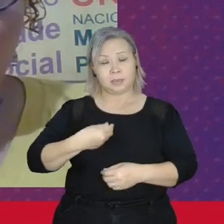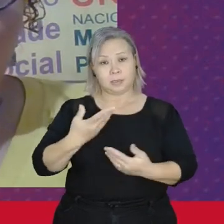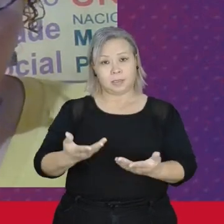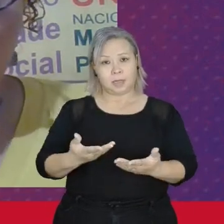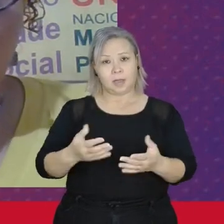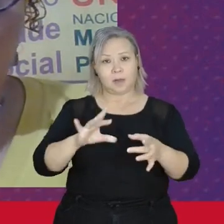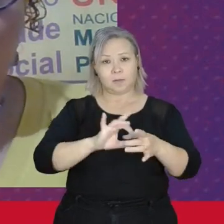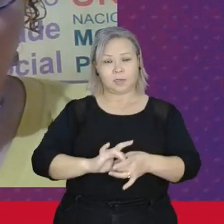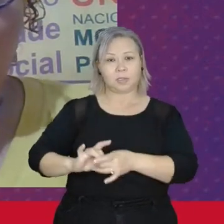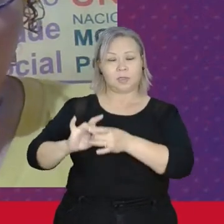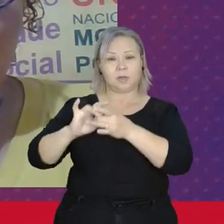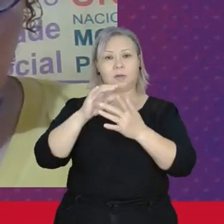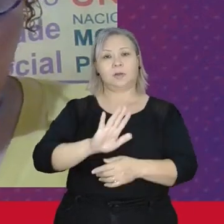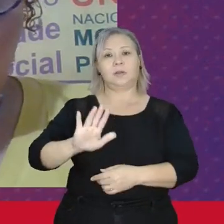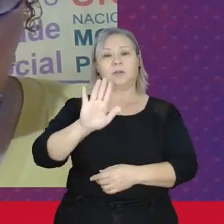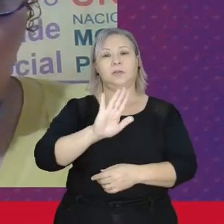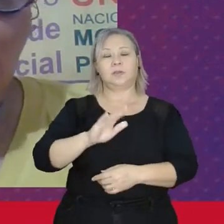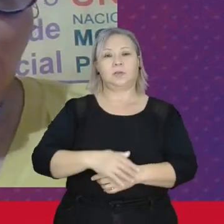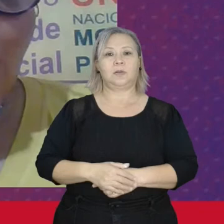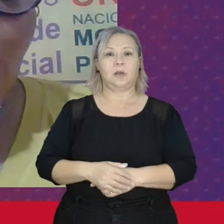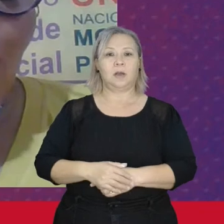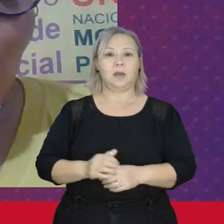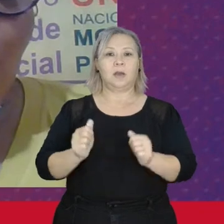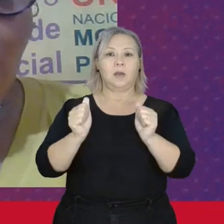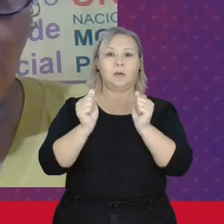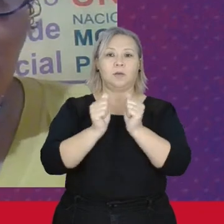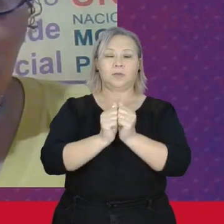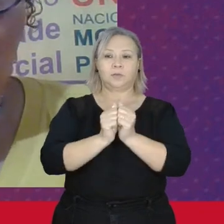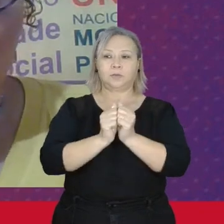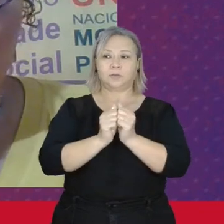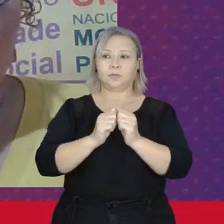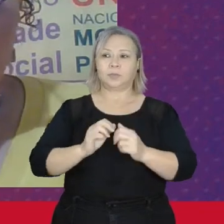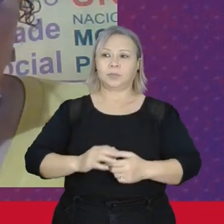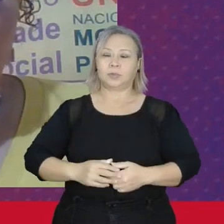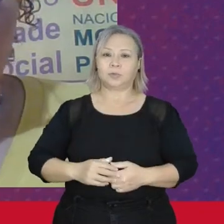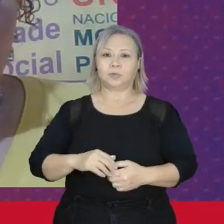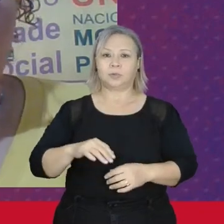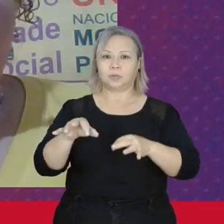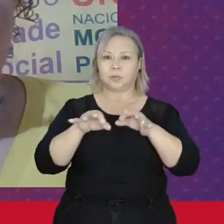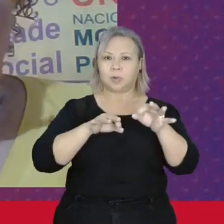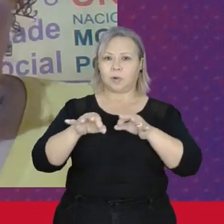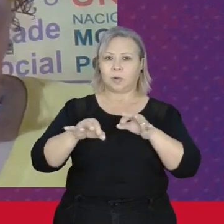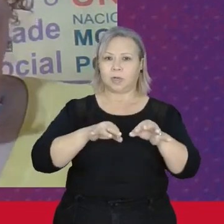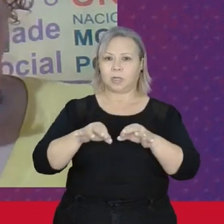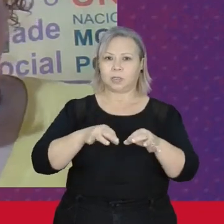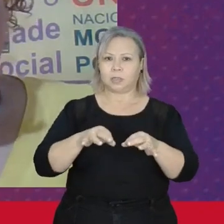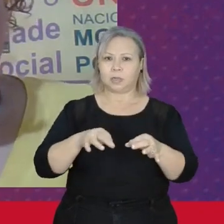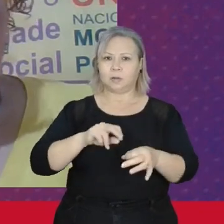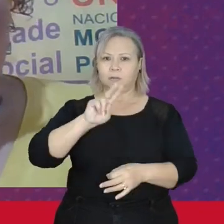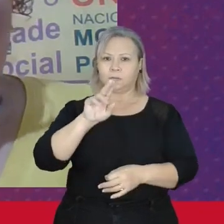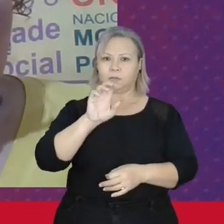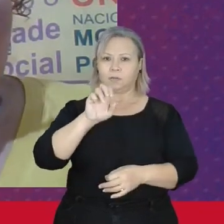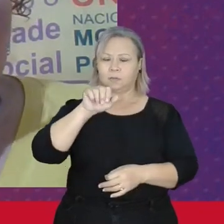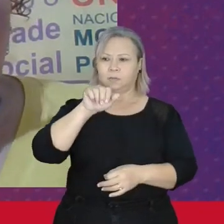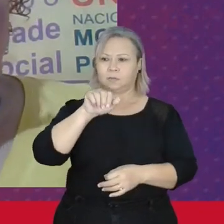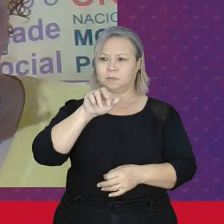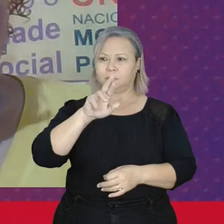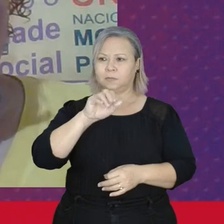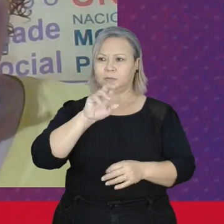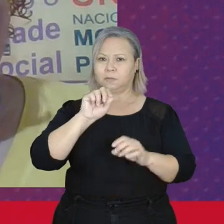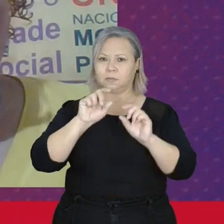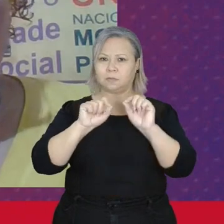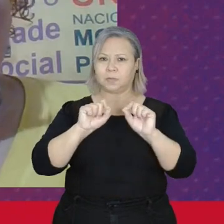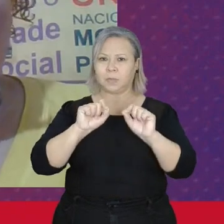Coalizão Internacional do Habitat, que é RIC, né? Uma organização que participa